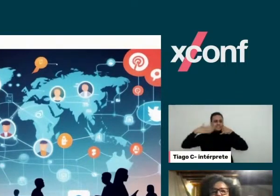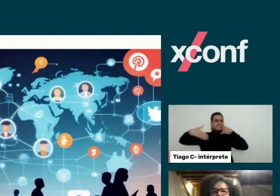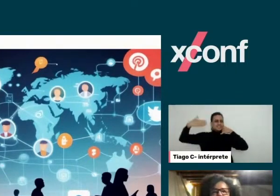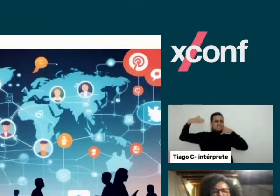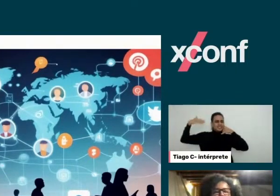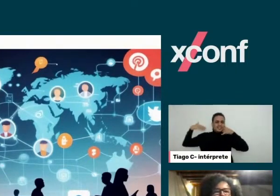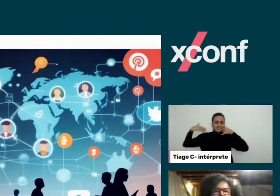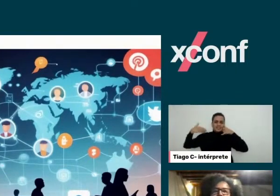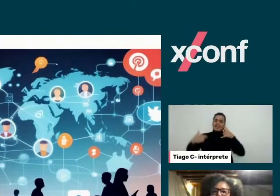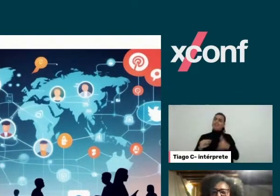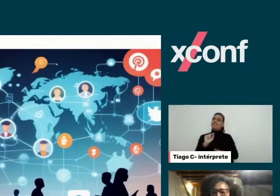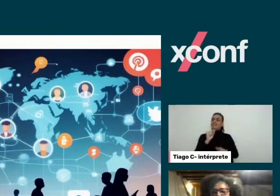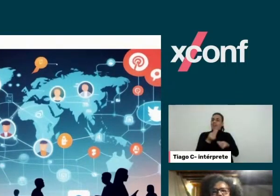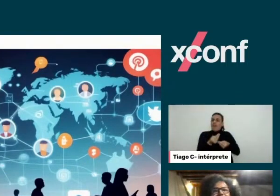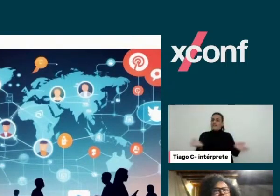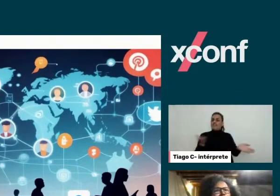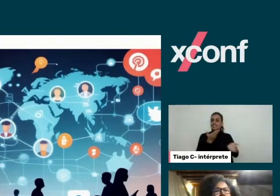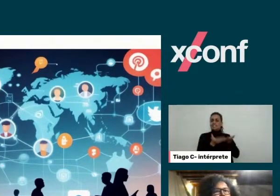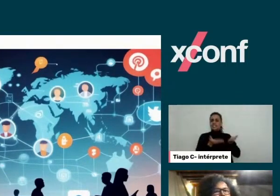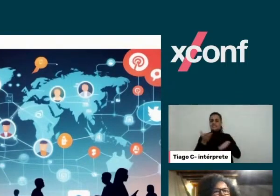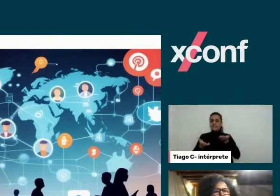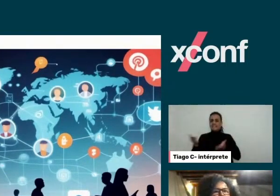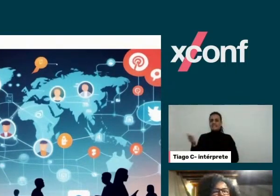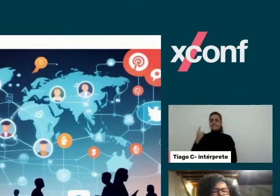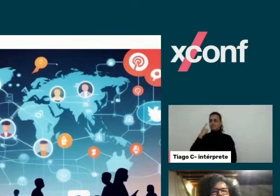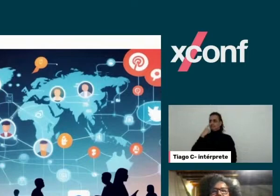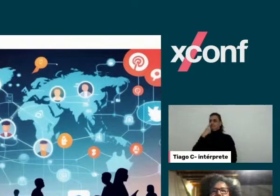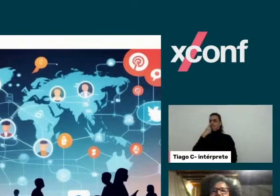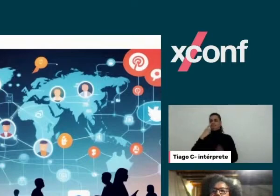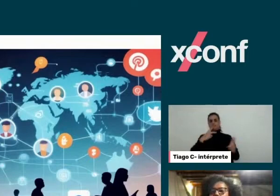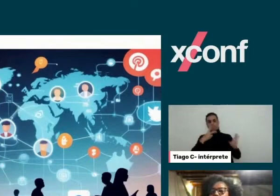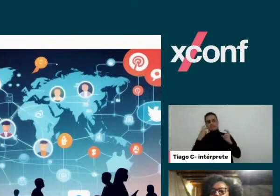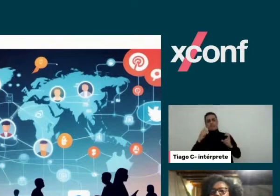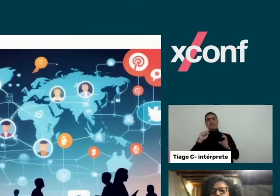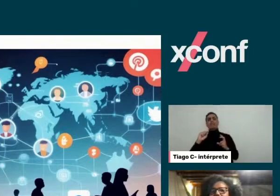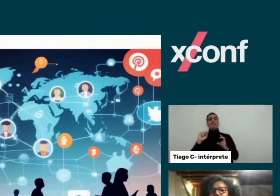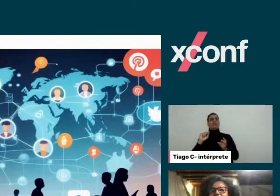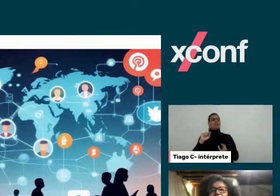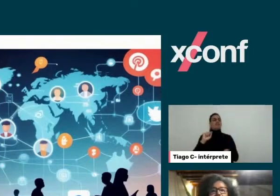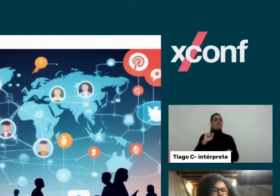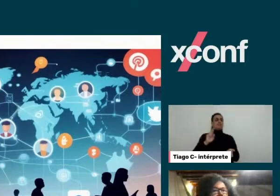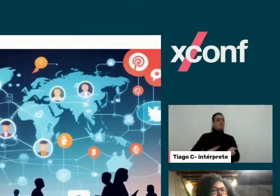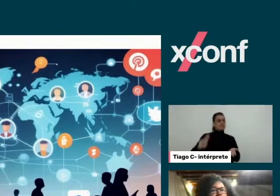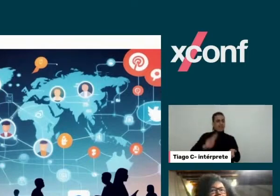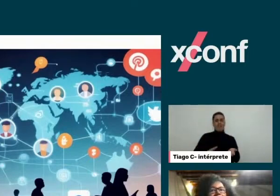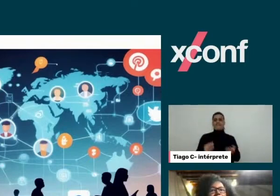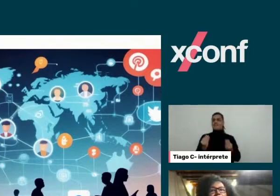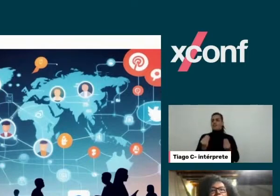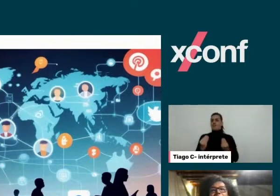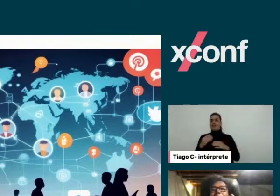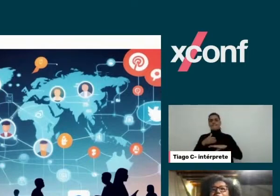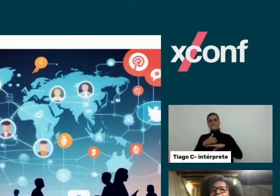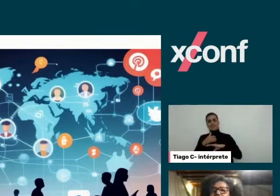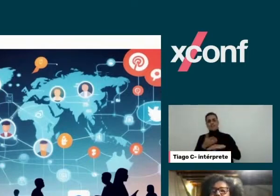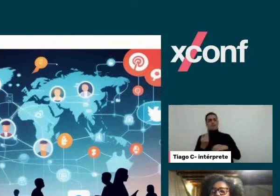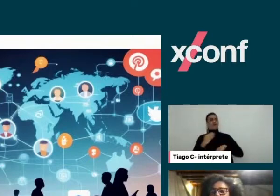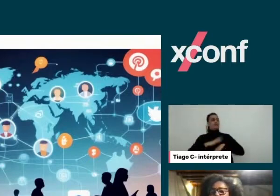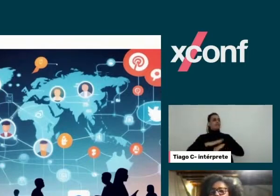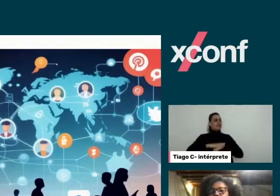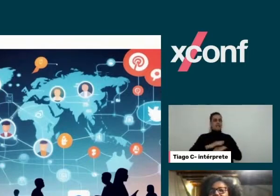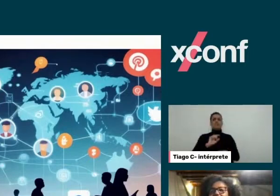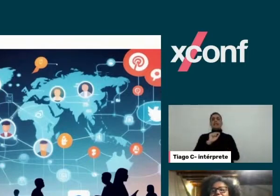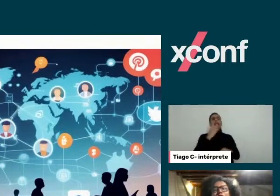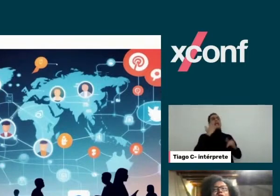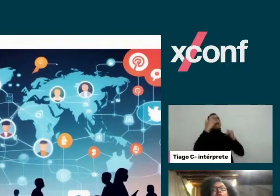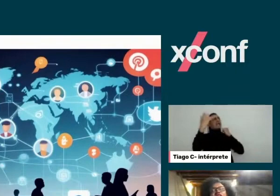pessoas que ofereceram esses serviços talvez começaram a anotar os dados de quem ia, com que frequência, quanto tempo ficavam, para onde